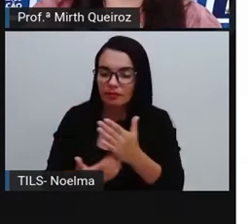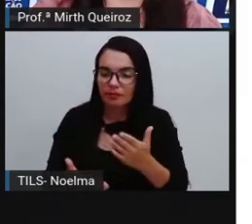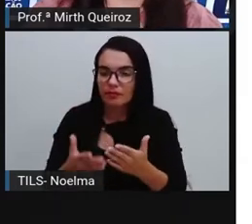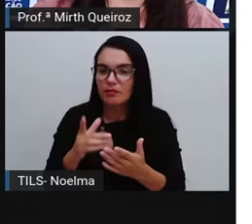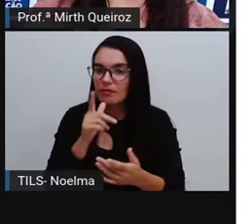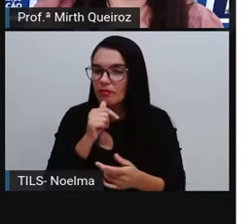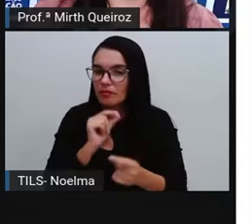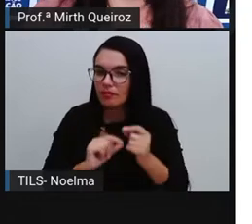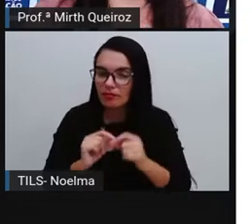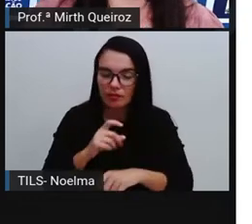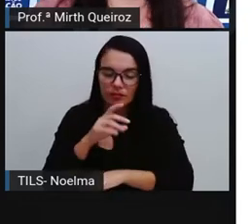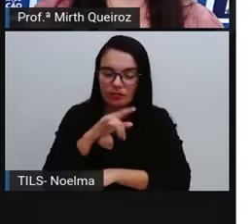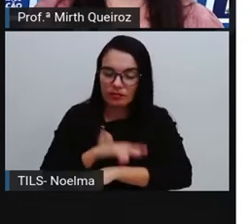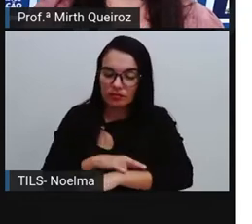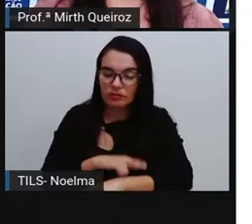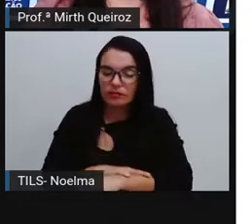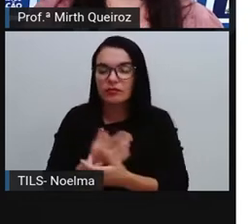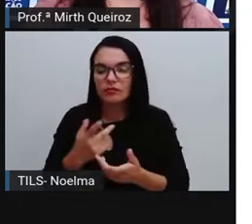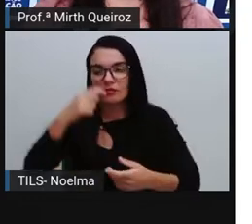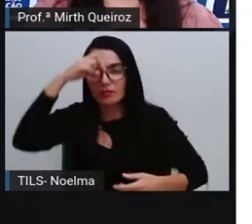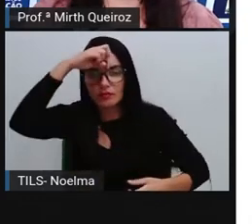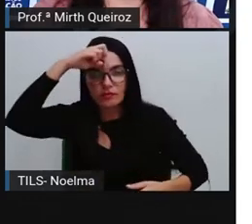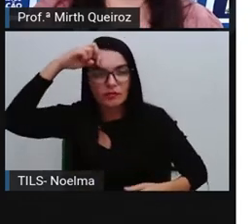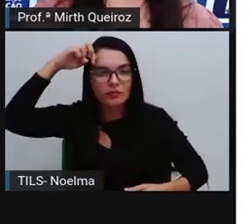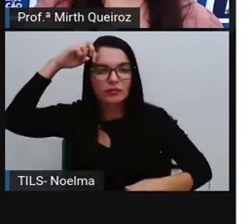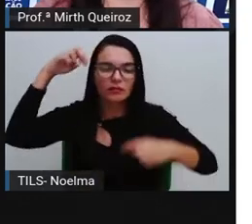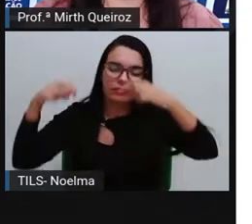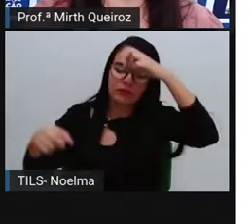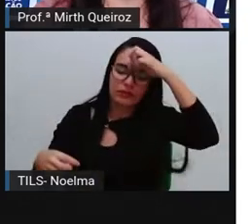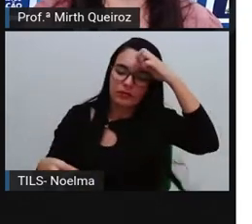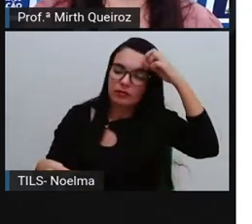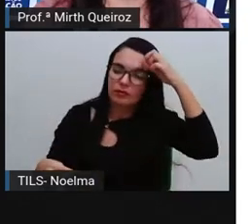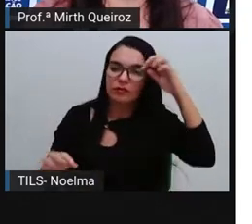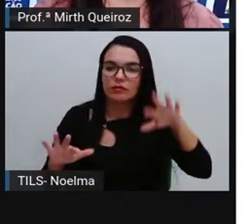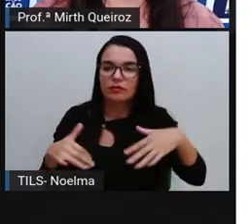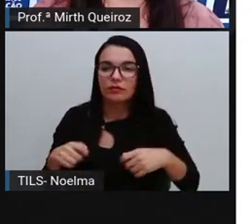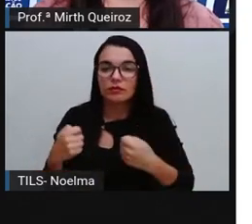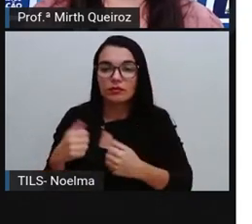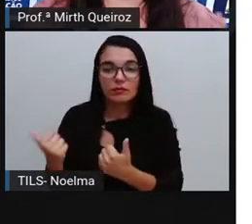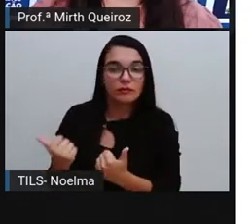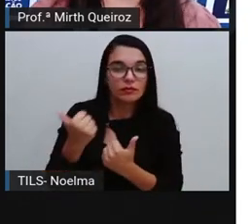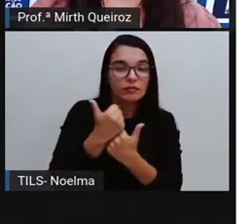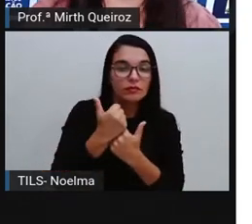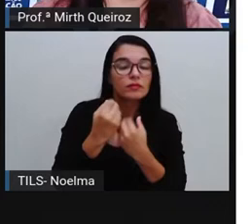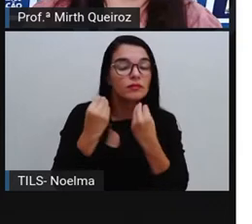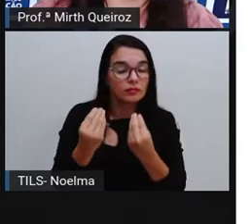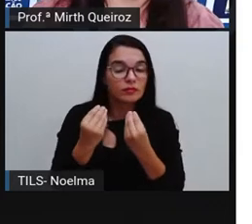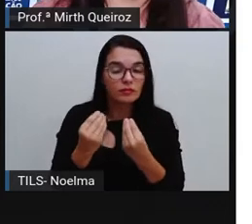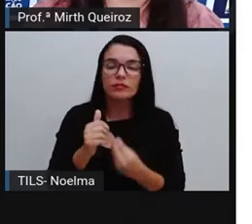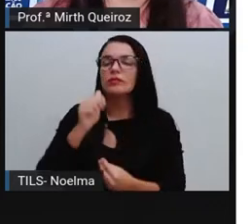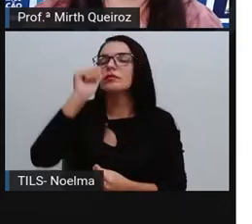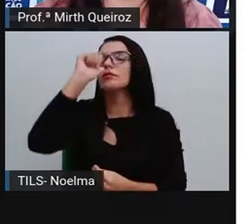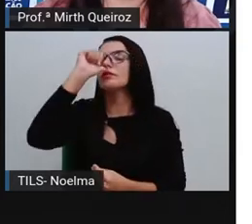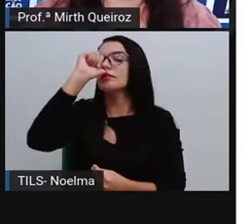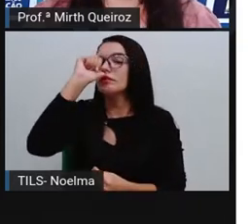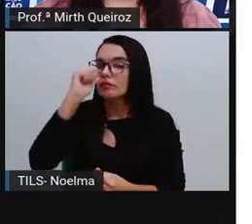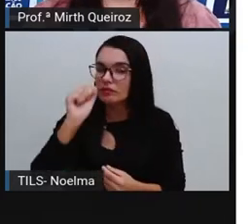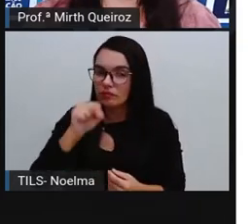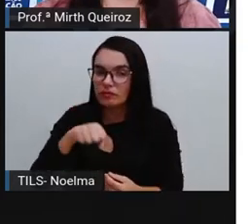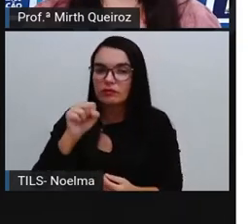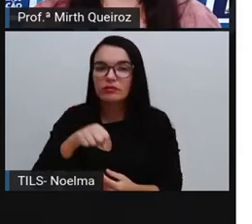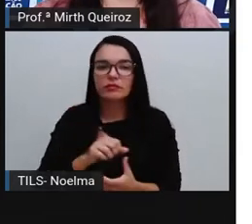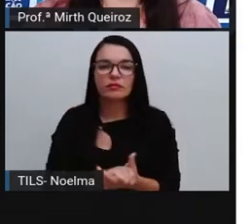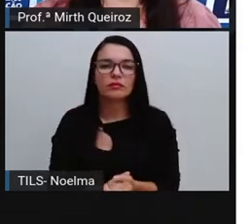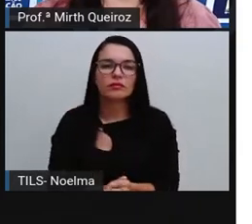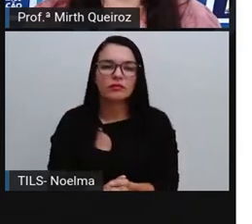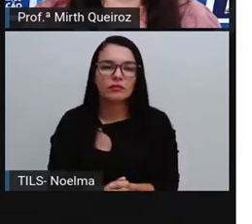precisa estar repondo através de quê? Da ingestão de água, né? A falta de água, ela é uma